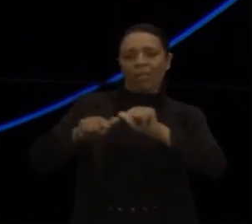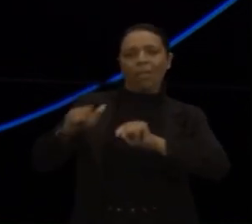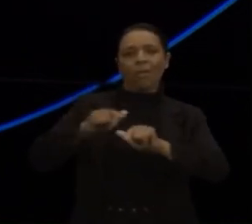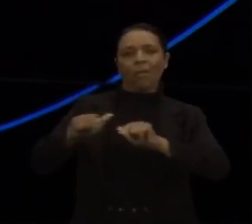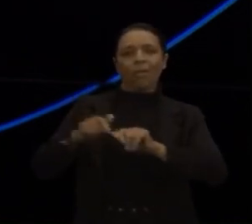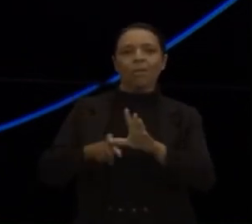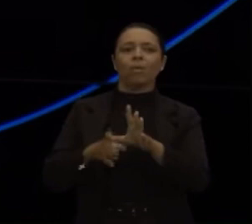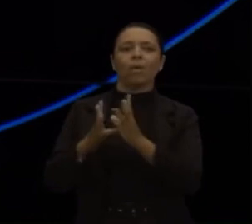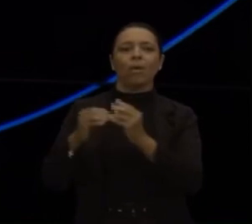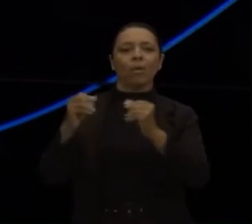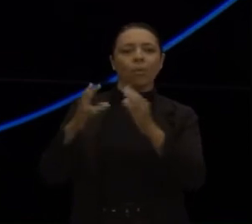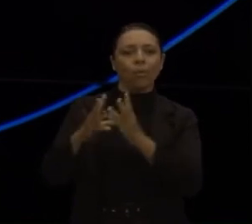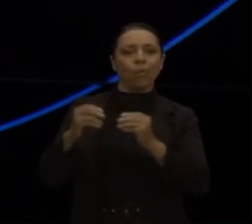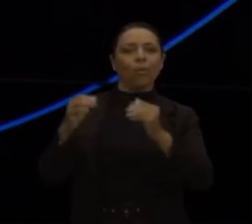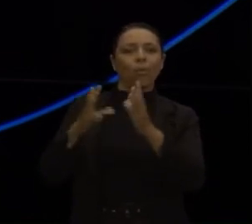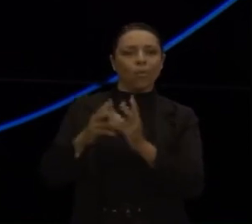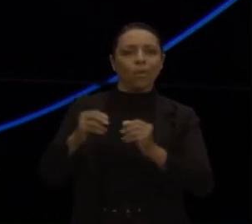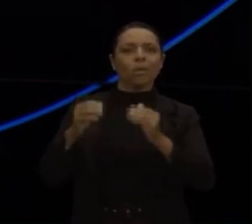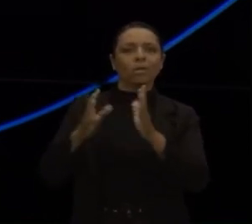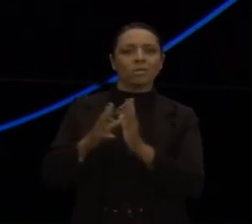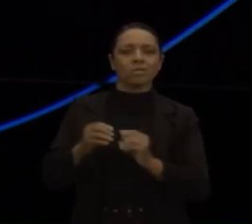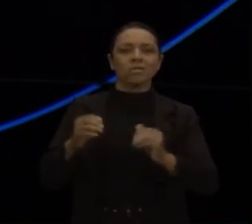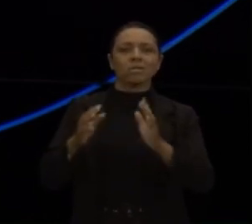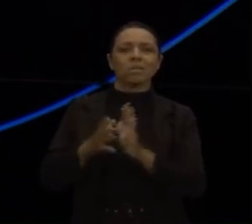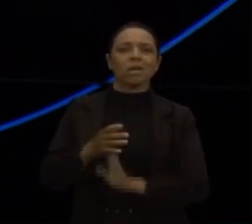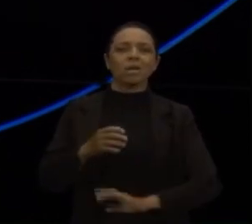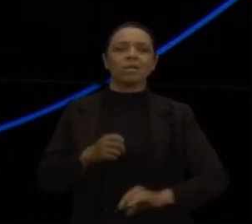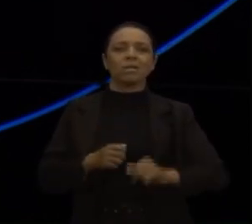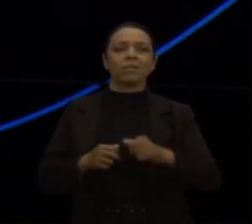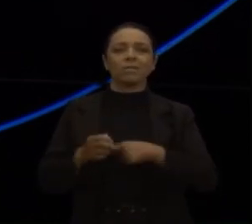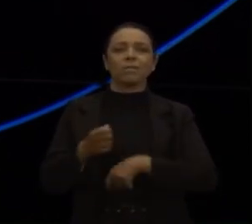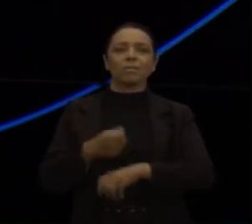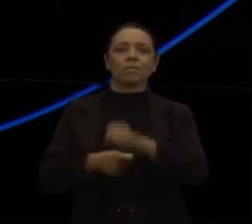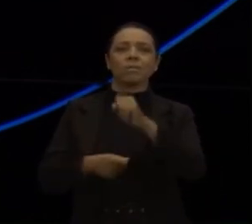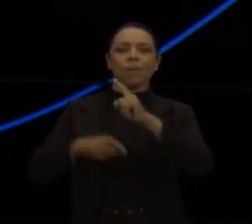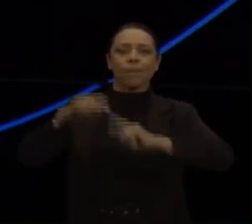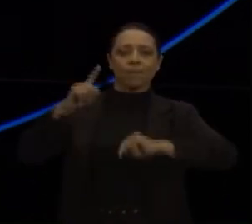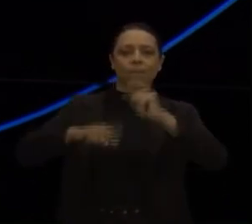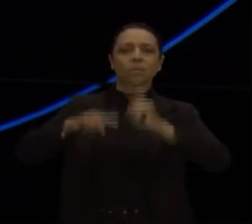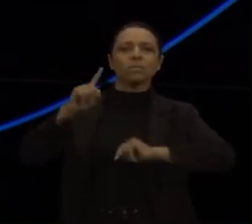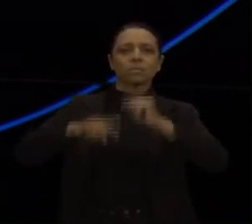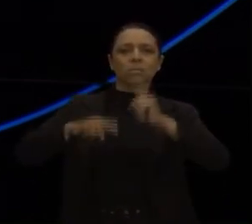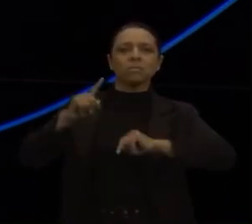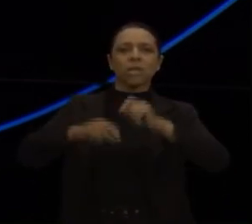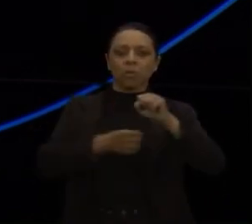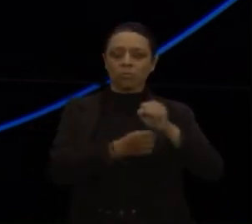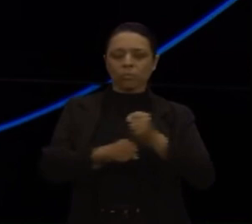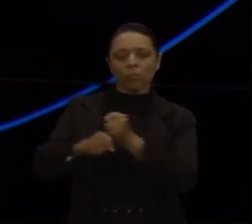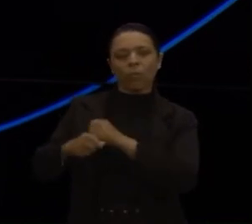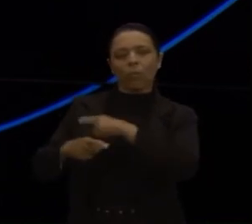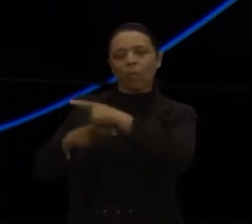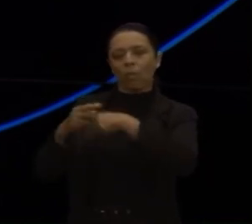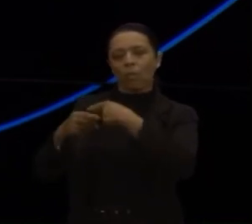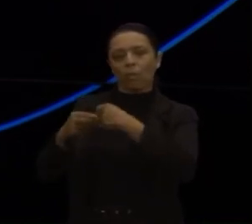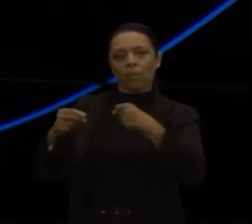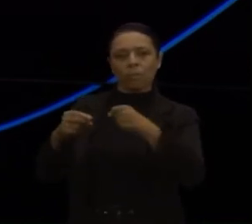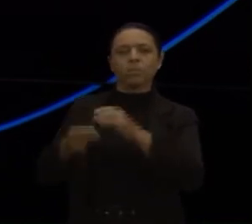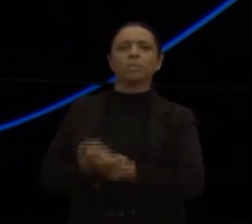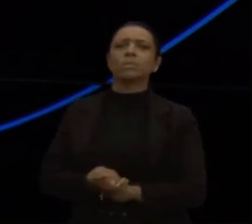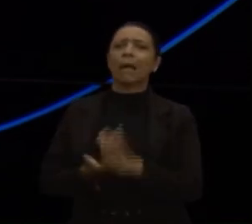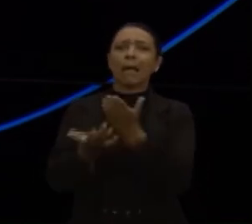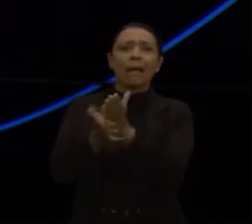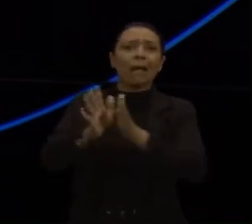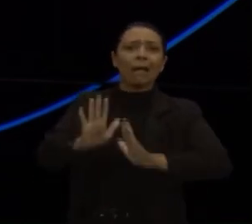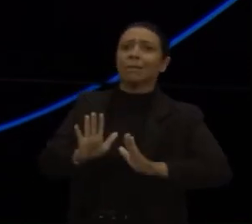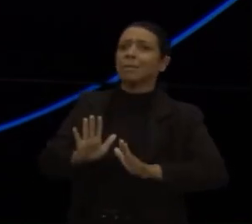cisal que trouxe muita riqueza para Campina Grande hoje infelizmente acabou-se esse ciclo mas eu quero dizer